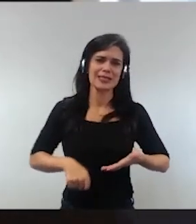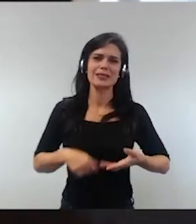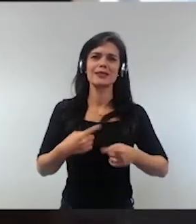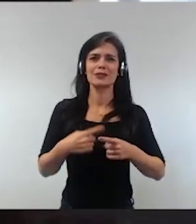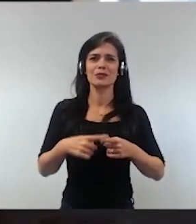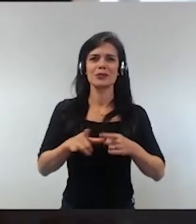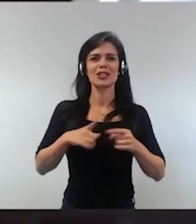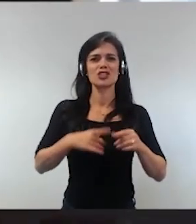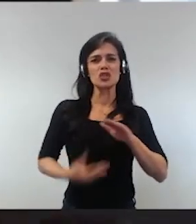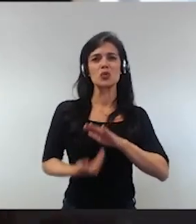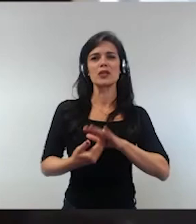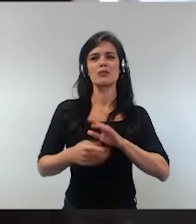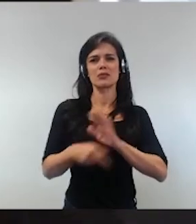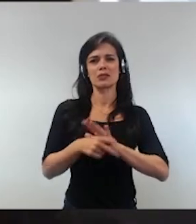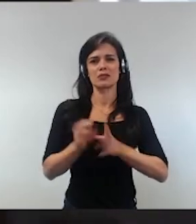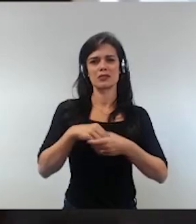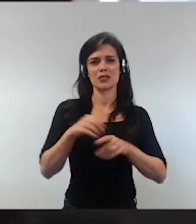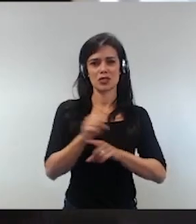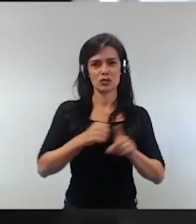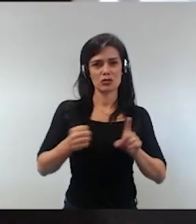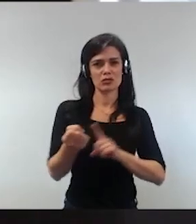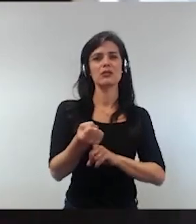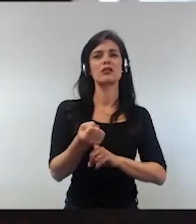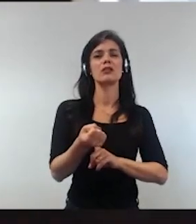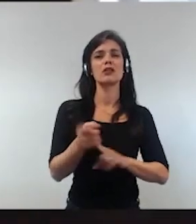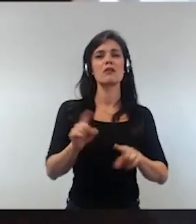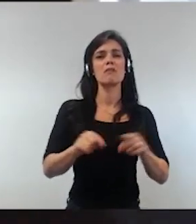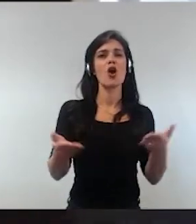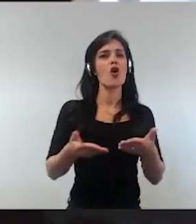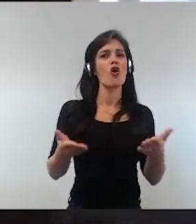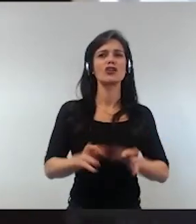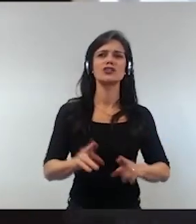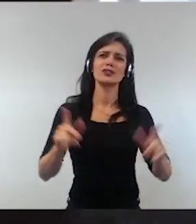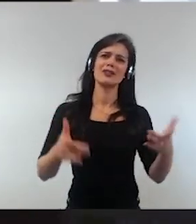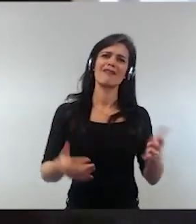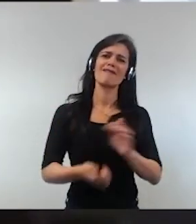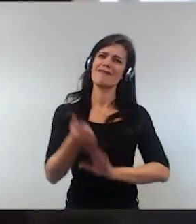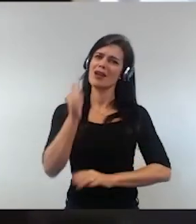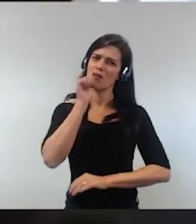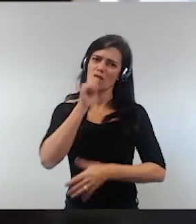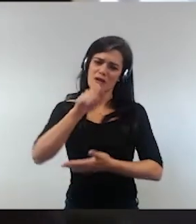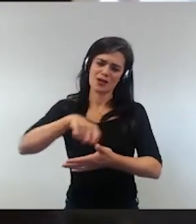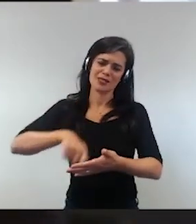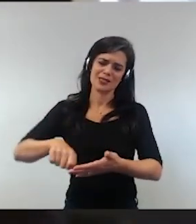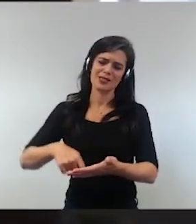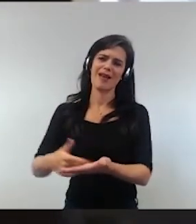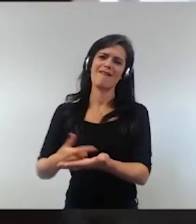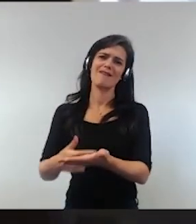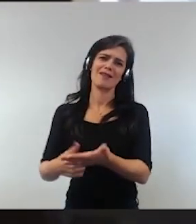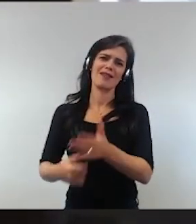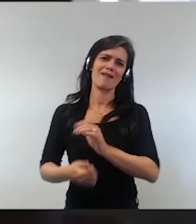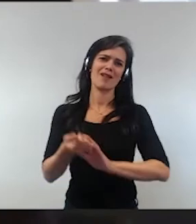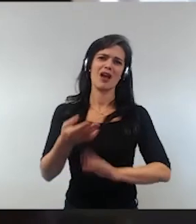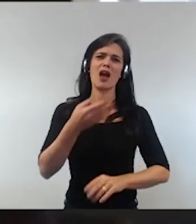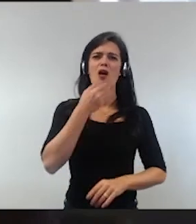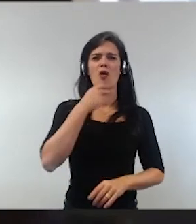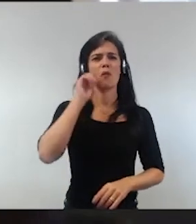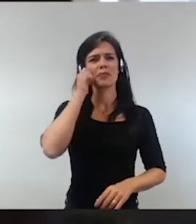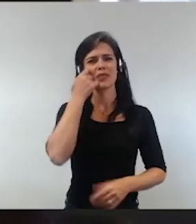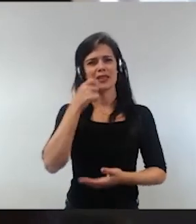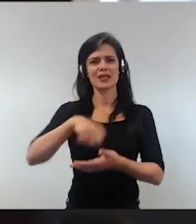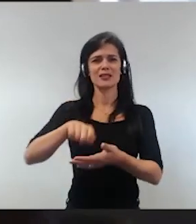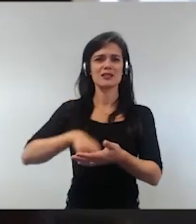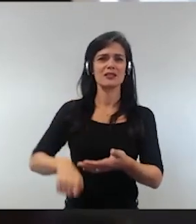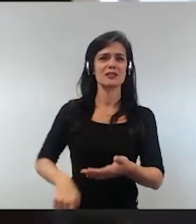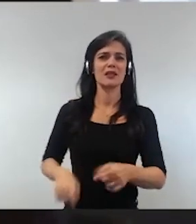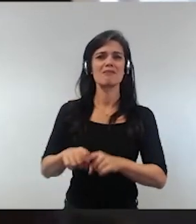visão limitadora da sua função na sociedade. Mas hoje em dia não, tem muita mulher escrevendo, muitos autores negros escrevendo. O